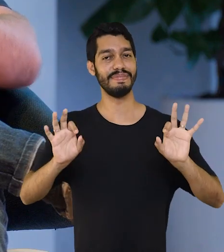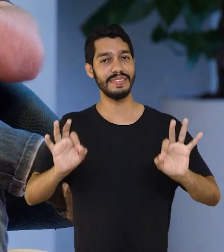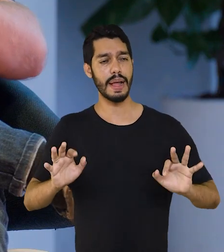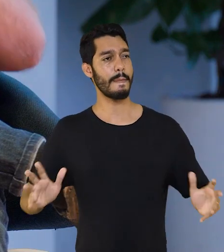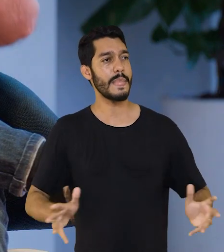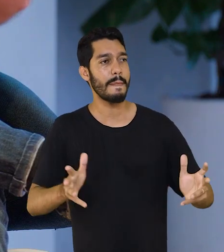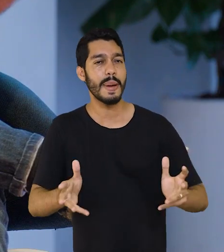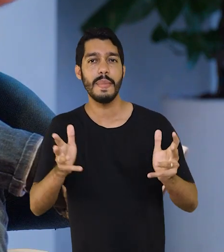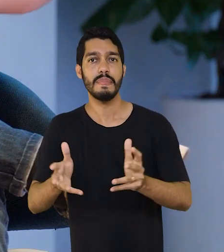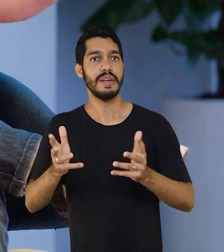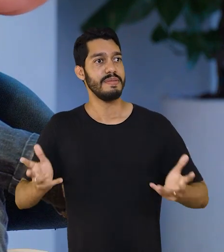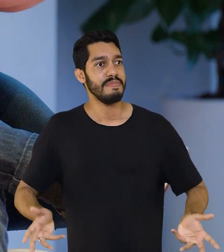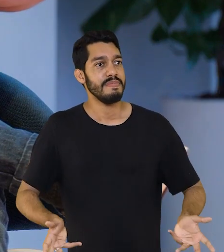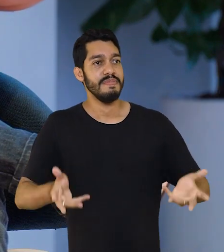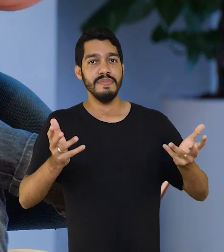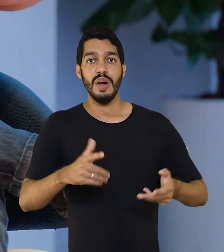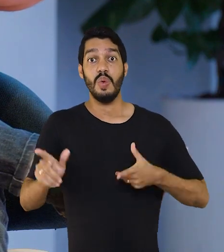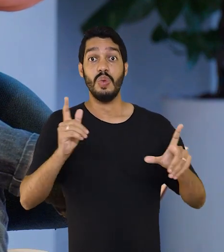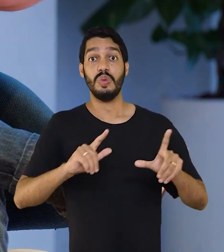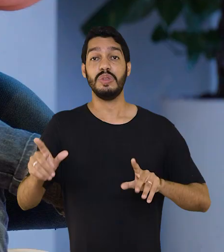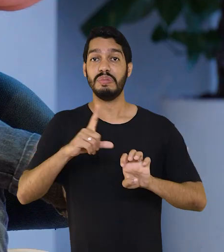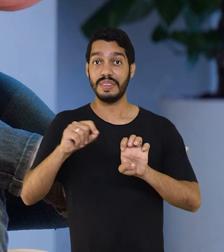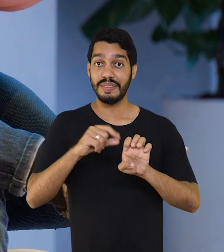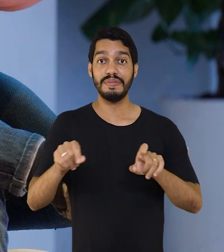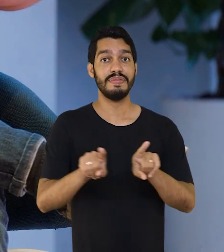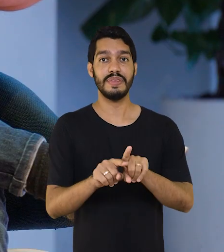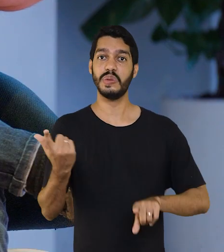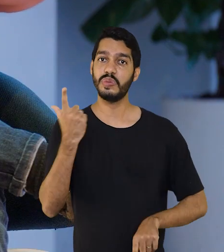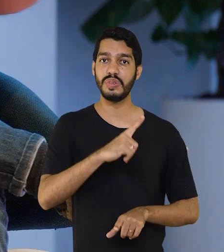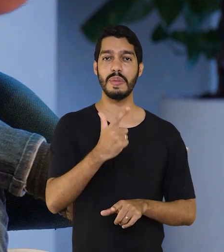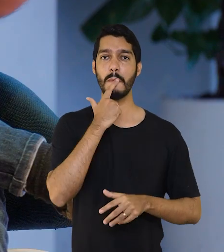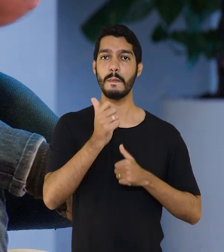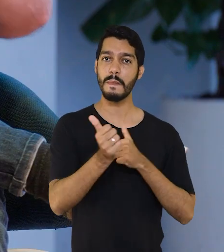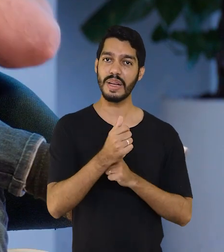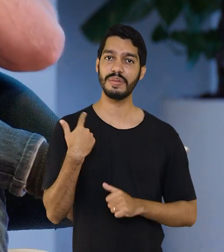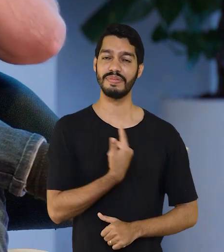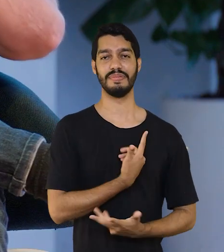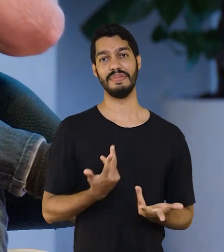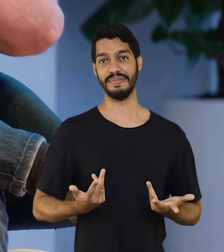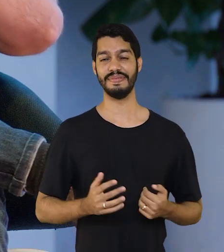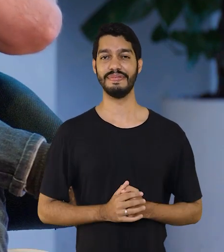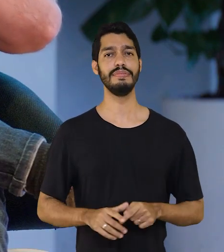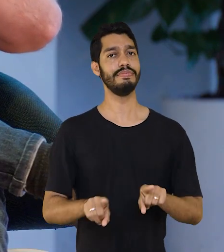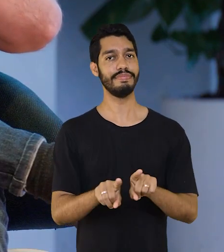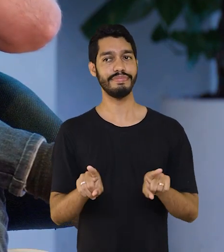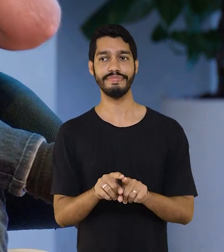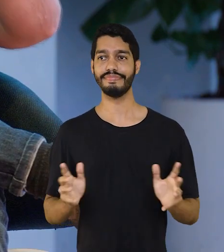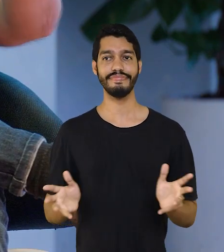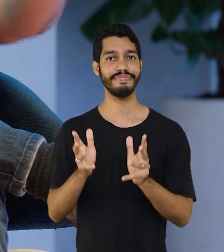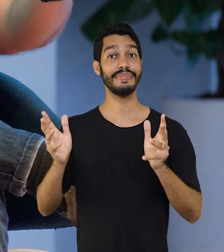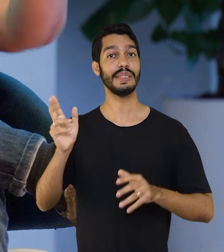cidade, inspirando outros empreendedores a seguir um caminho talvez próximo ao que a gente está seguindo, e por aí